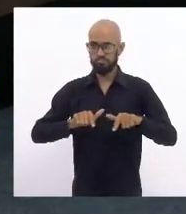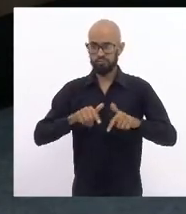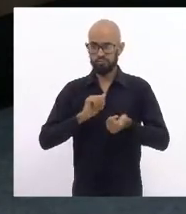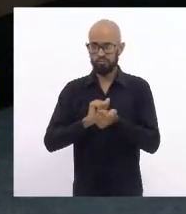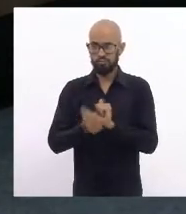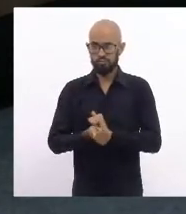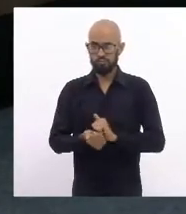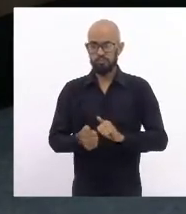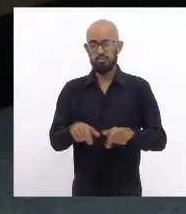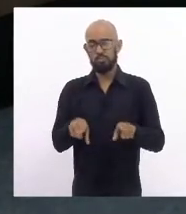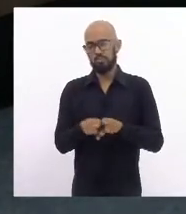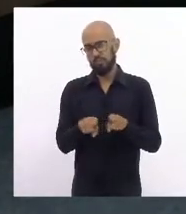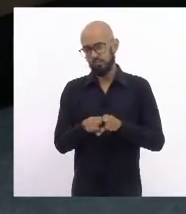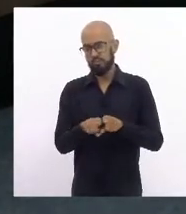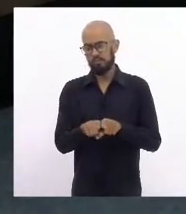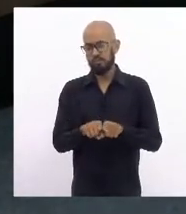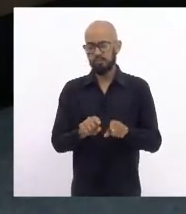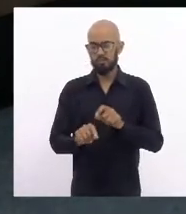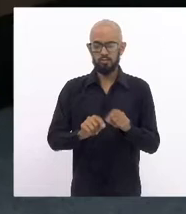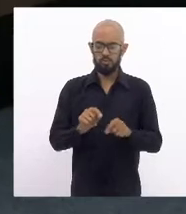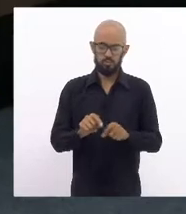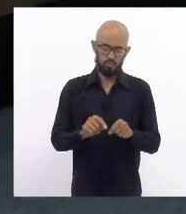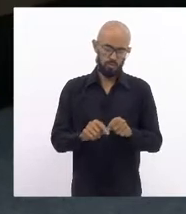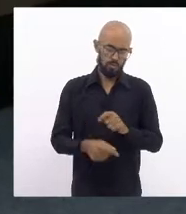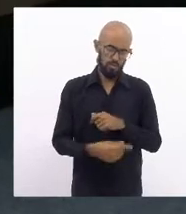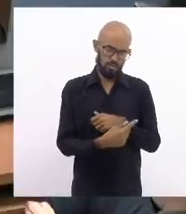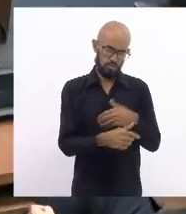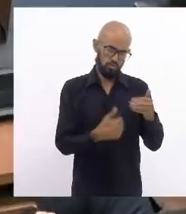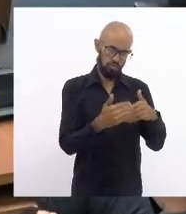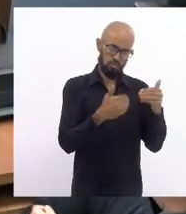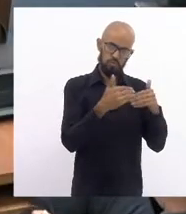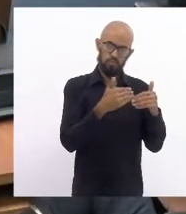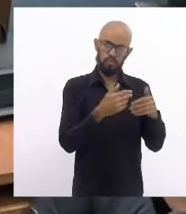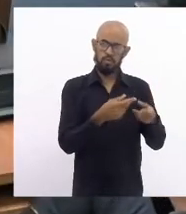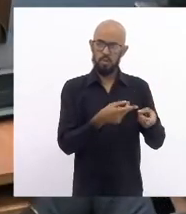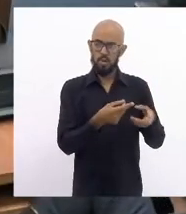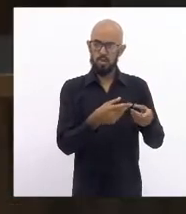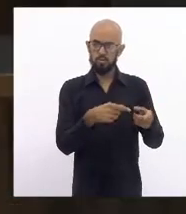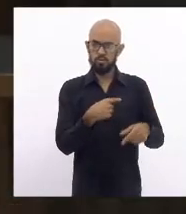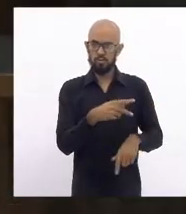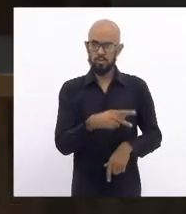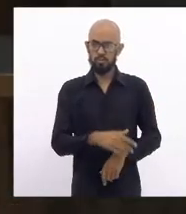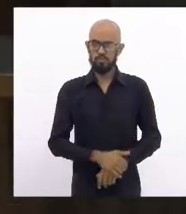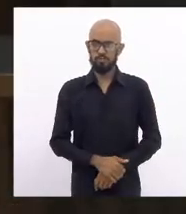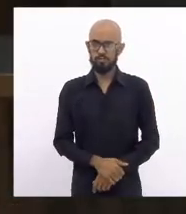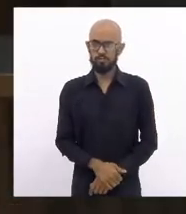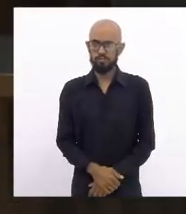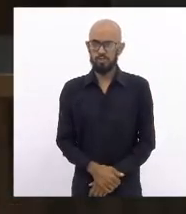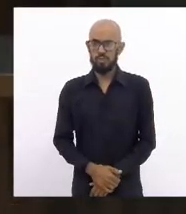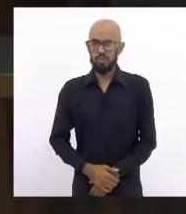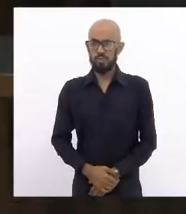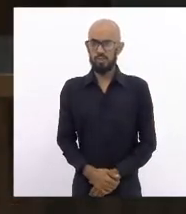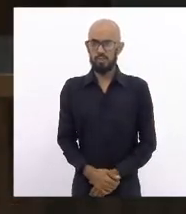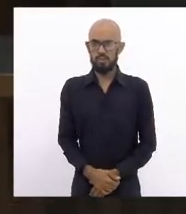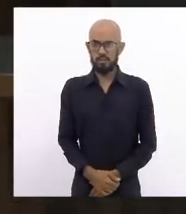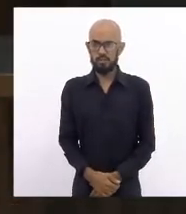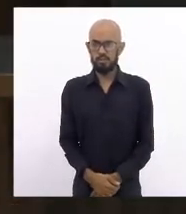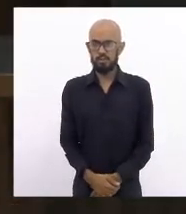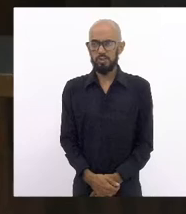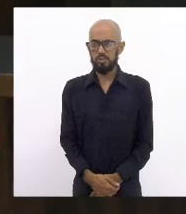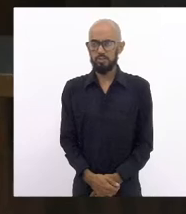ao mesmo tempo, ele desenvolver o negócio dele. Muito obrigado, senhor presidente. Obrigado, deputado Átila Nunes. Com a